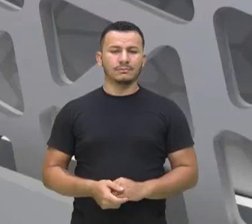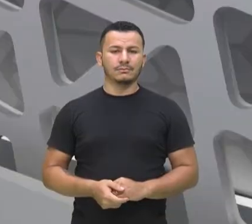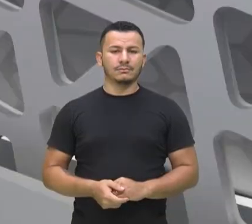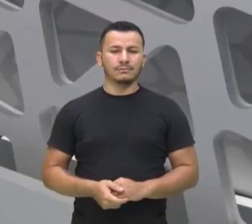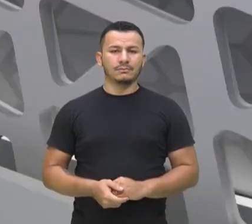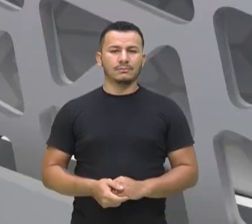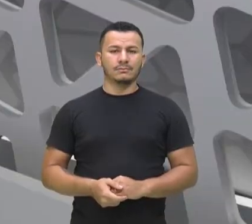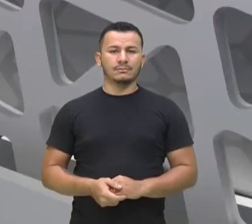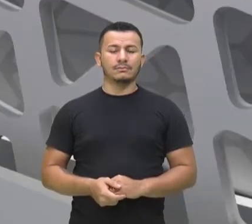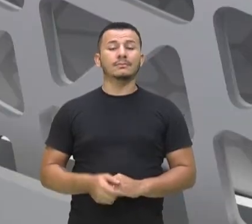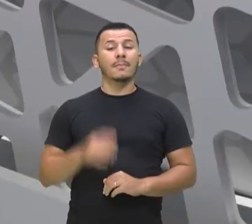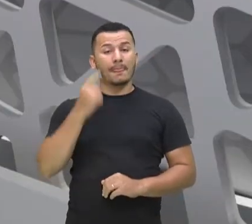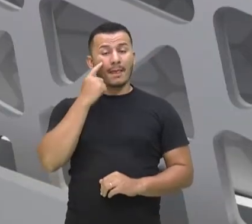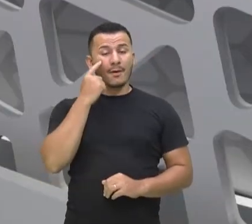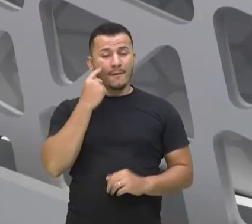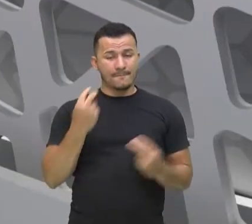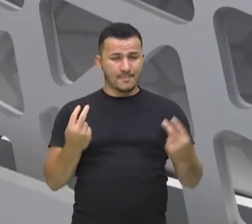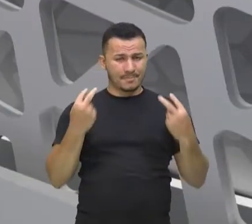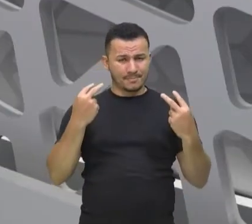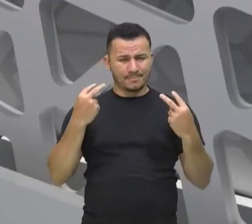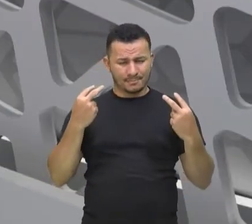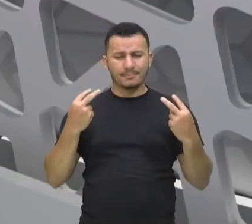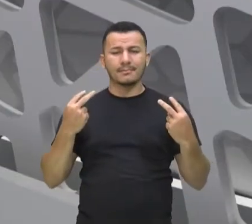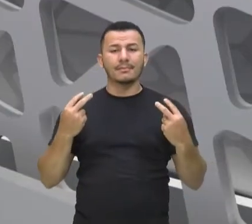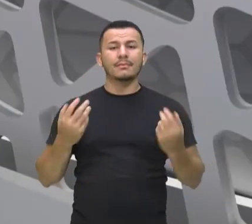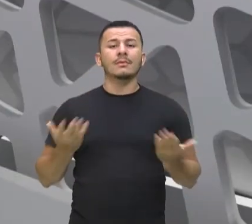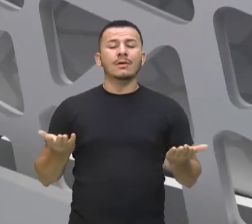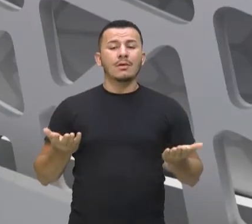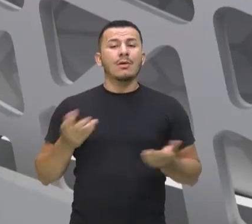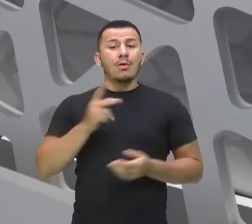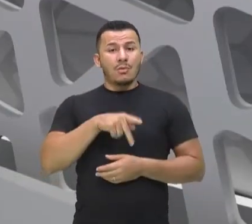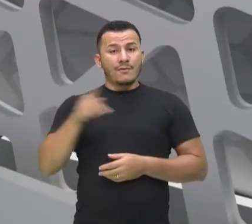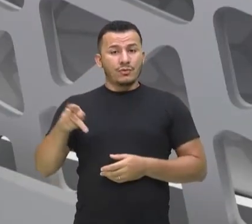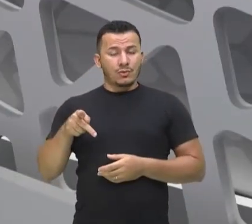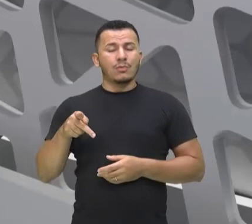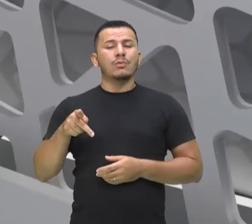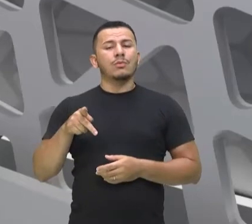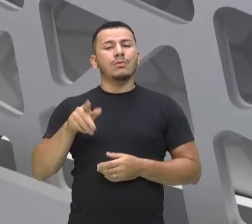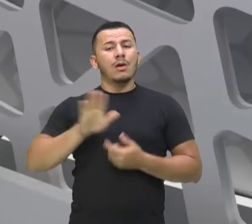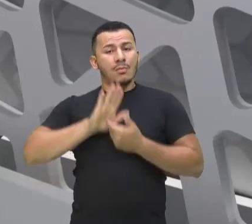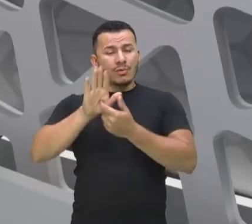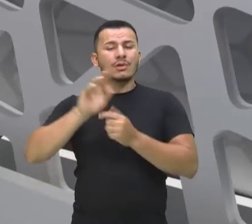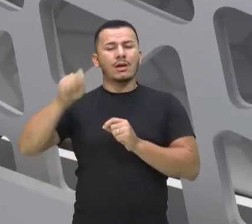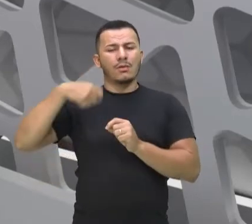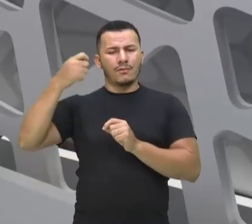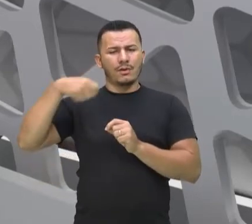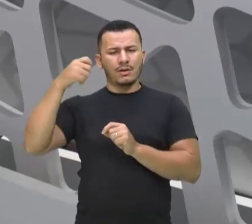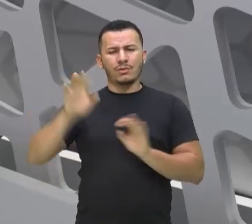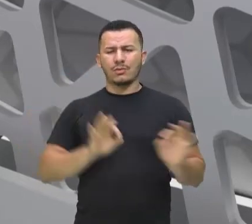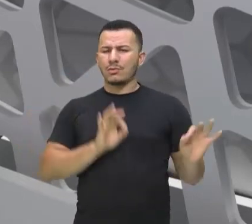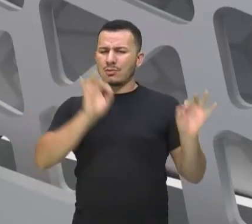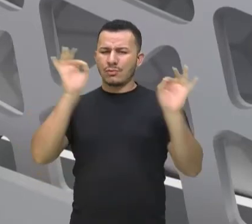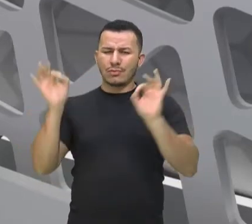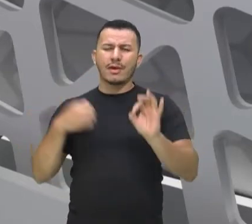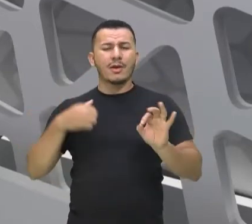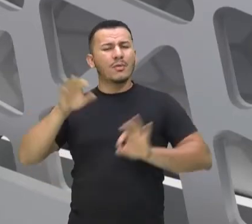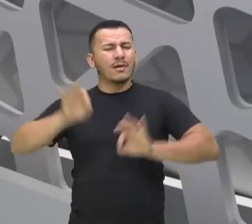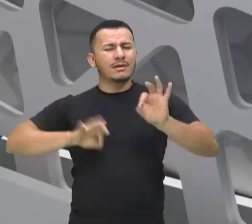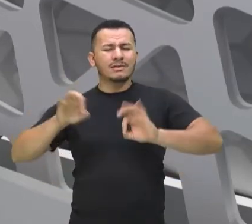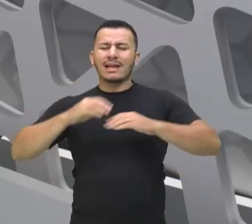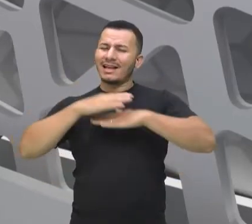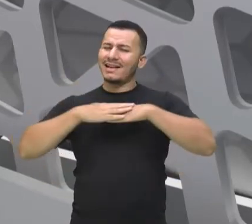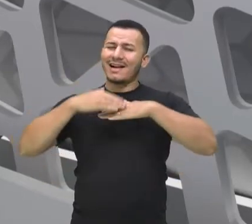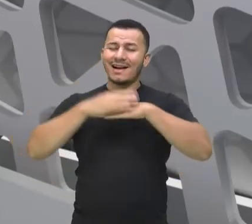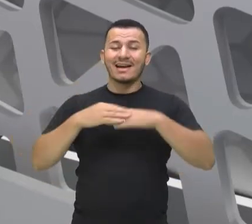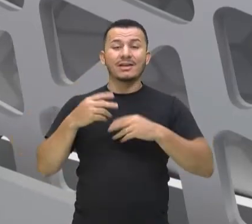presta atenção aqui no professor. Agora, o professor vai trazer para você aqui um vídeo que a gente fez com muito carinho para você,